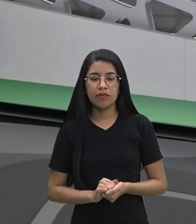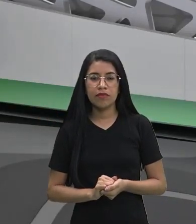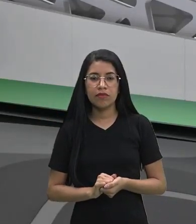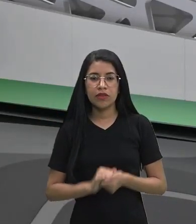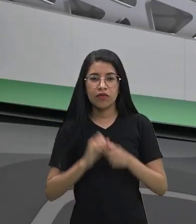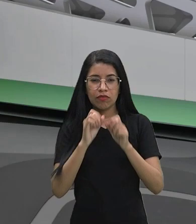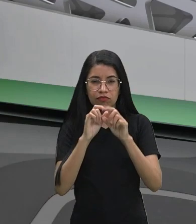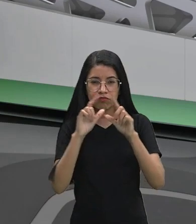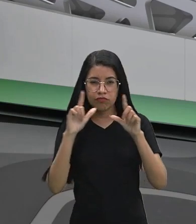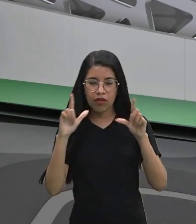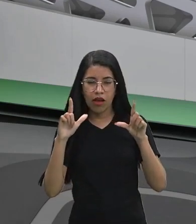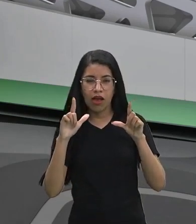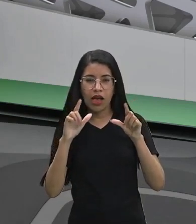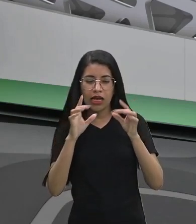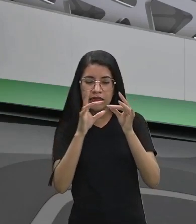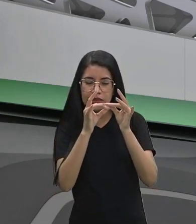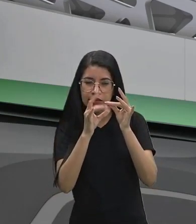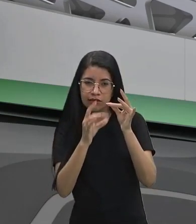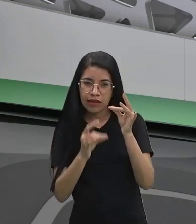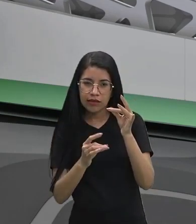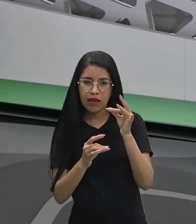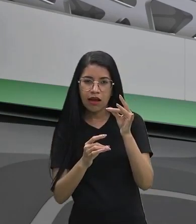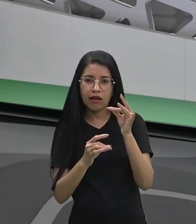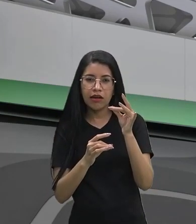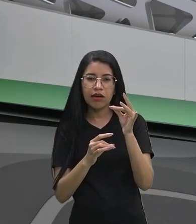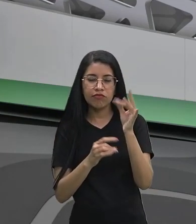na planta. Olha aí, ó.